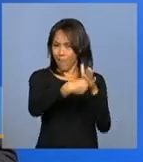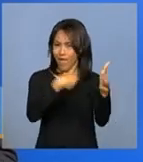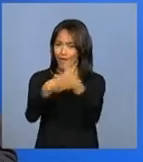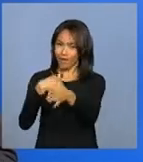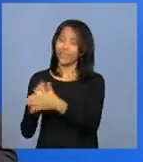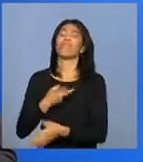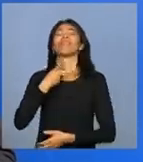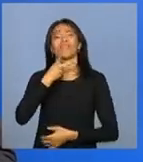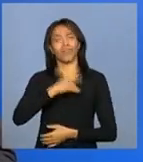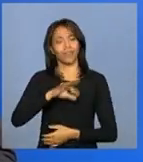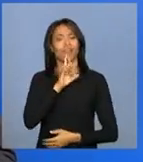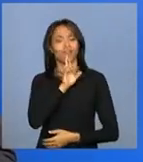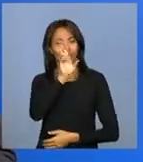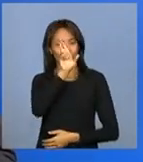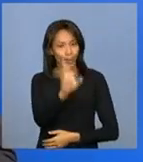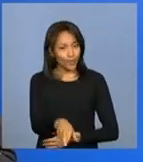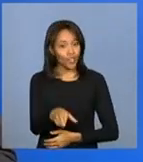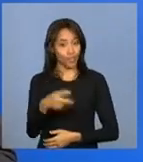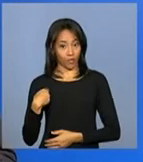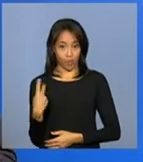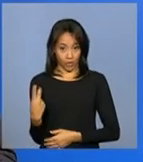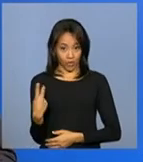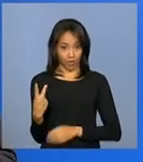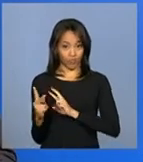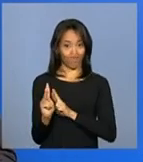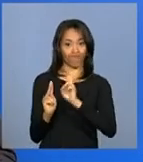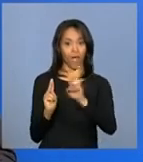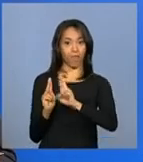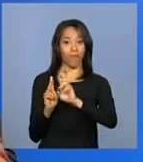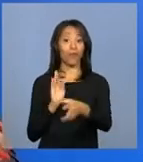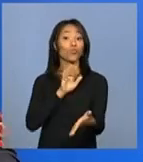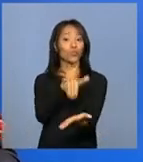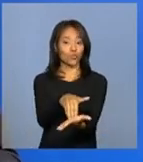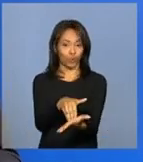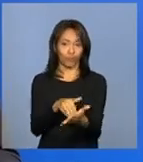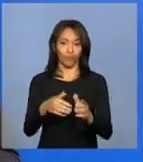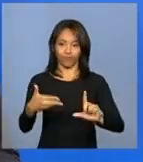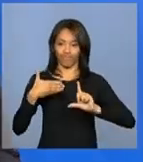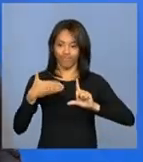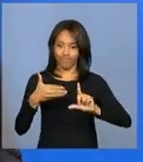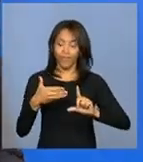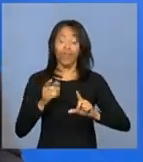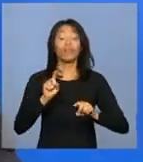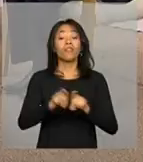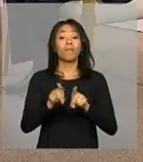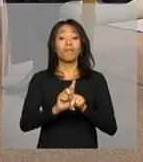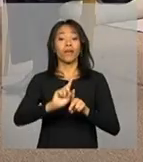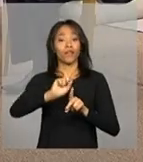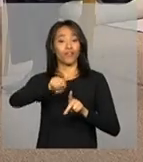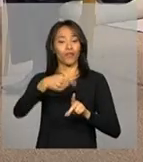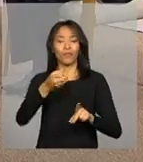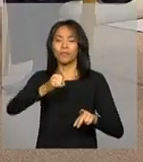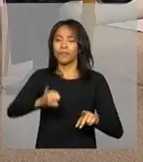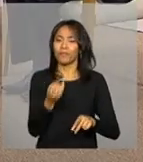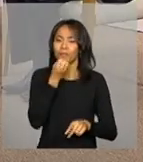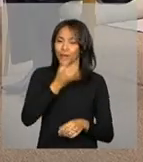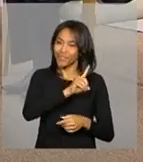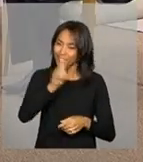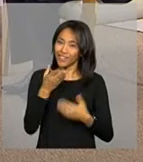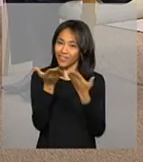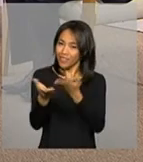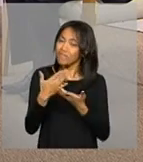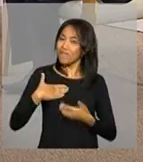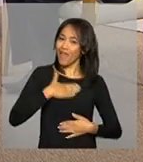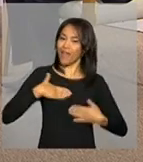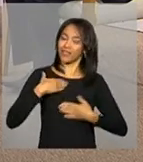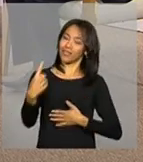perguntas vão ser respondidas pelos nossos convidados no último bloco e eu vou aproveitar Bom dia Simone prazer